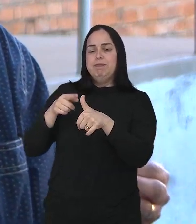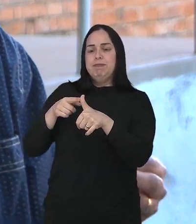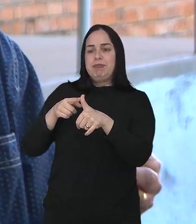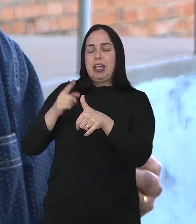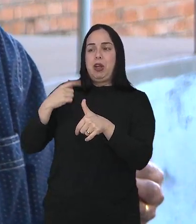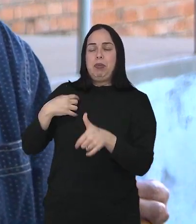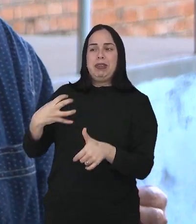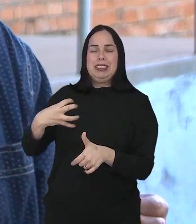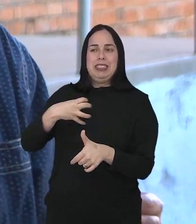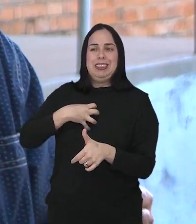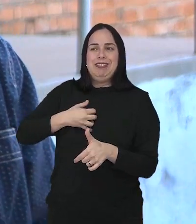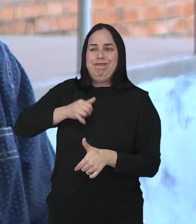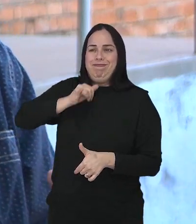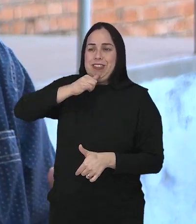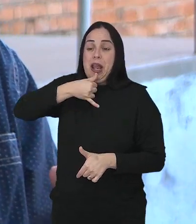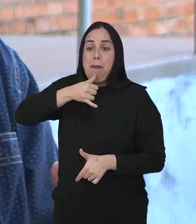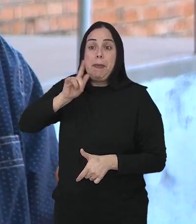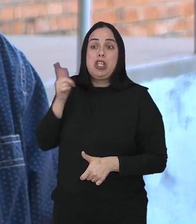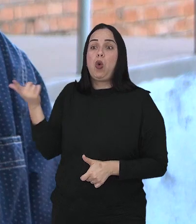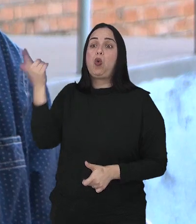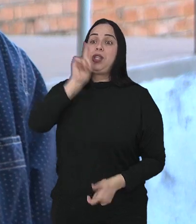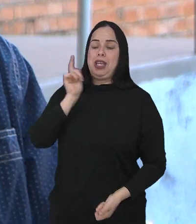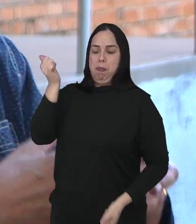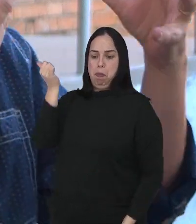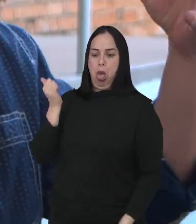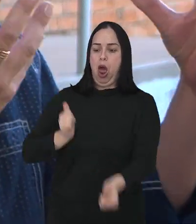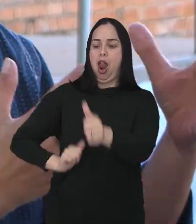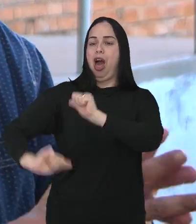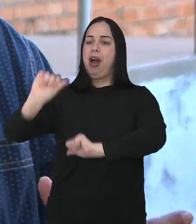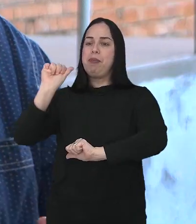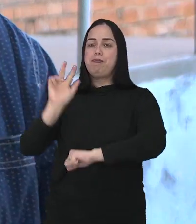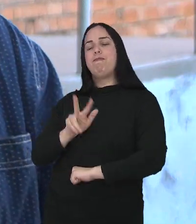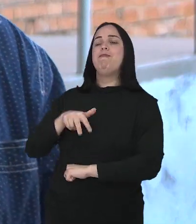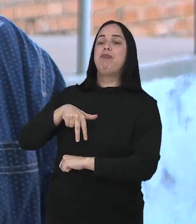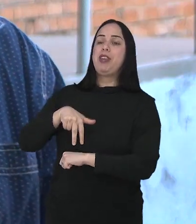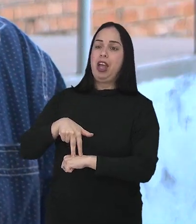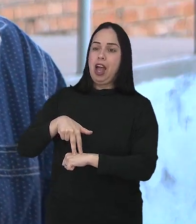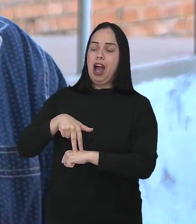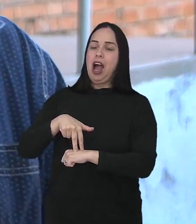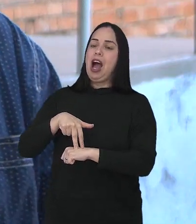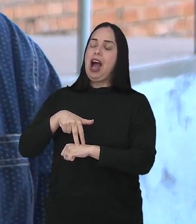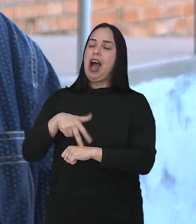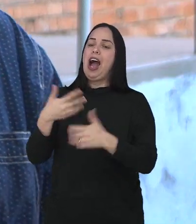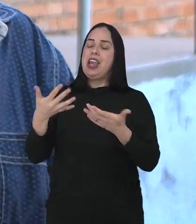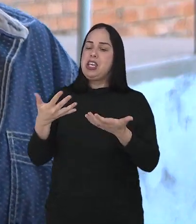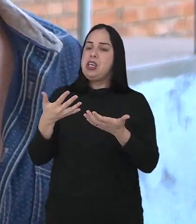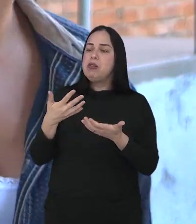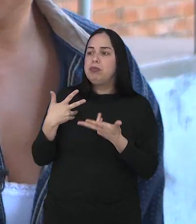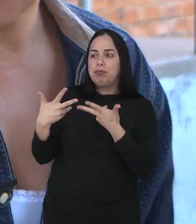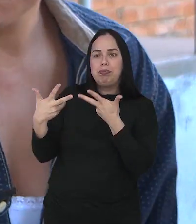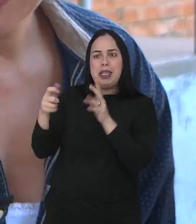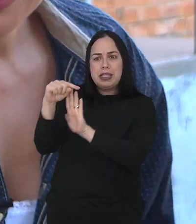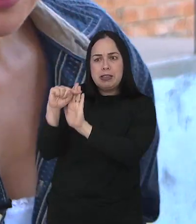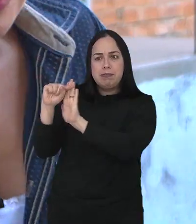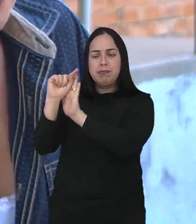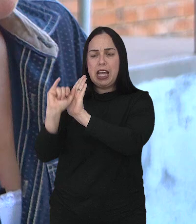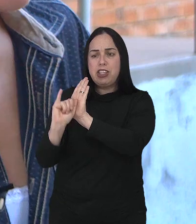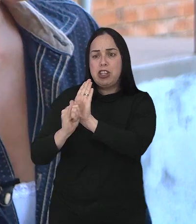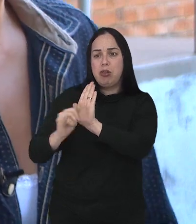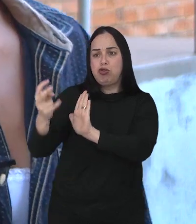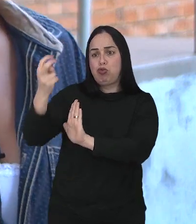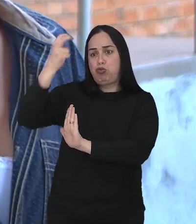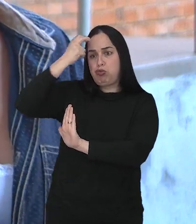de poço, mas que eu encontrei uma mola nesse fundo de poço para levantar. Comecei a me interessar por editais de cultura.